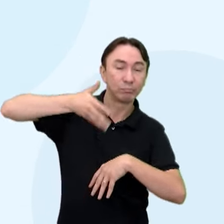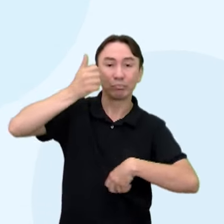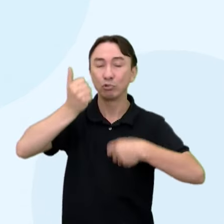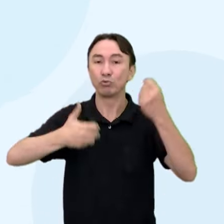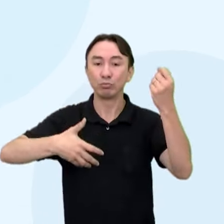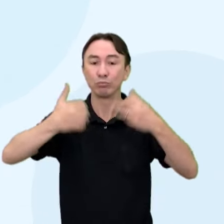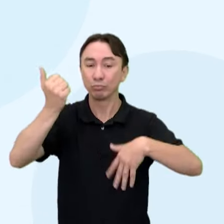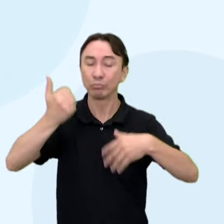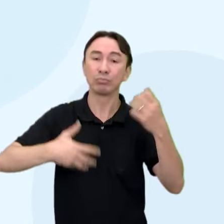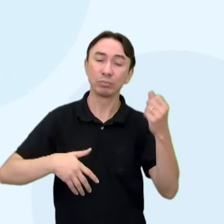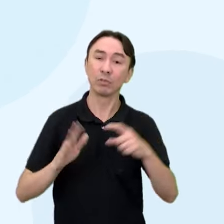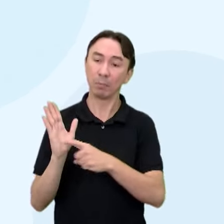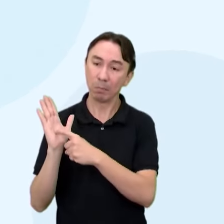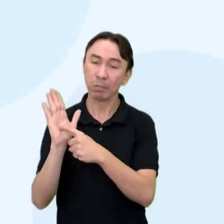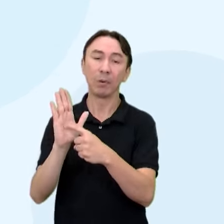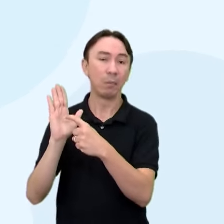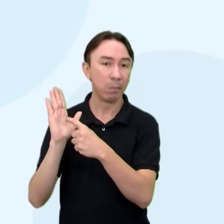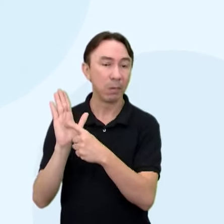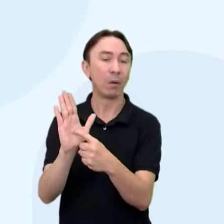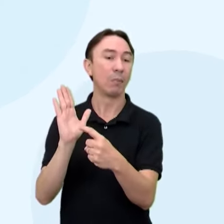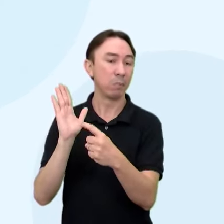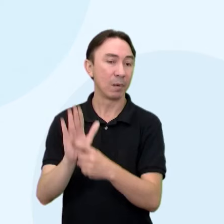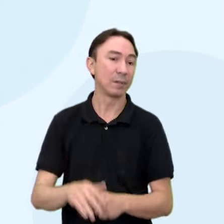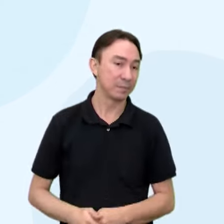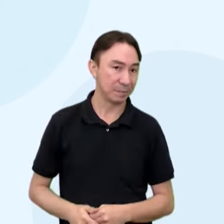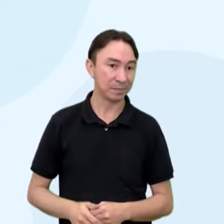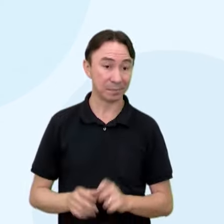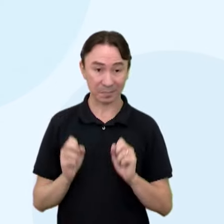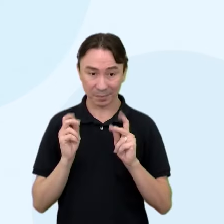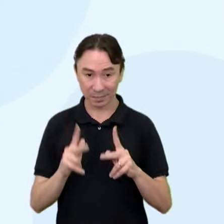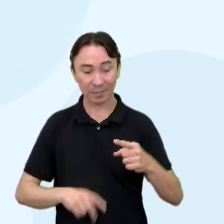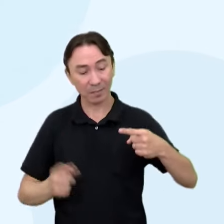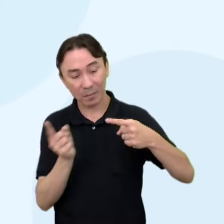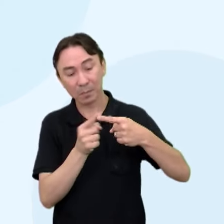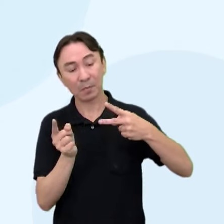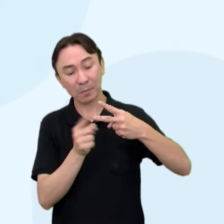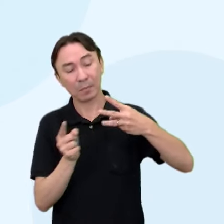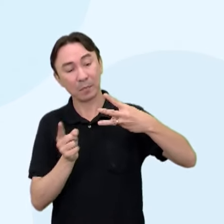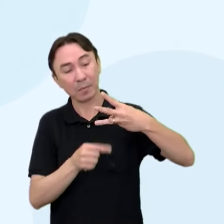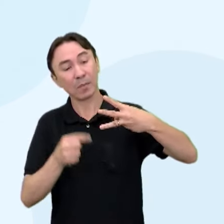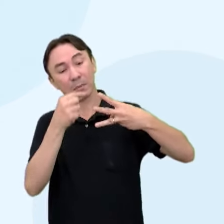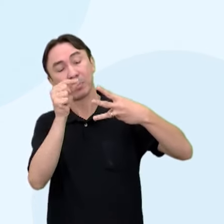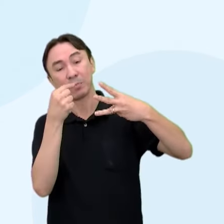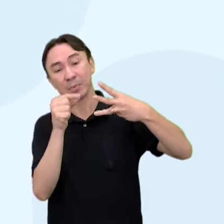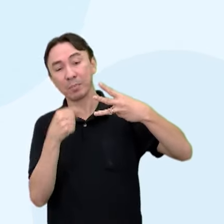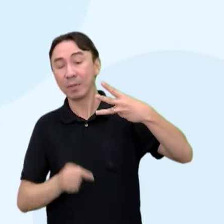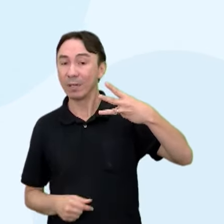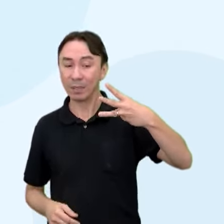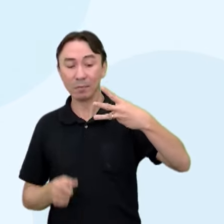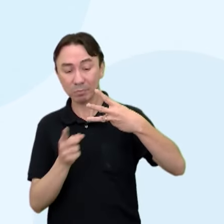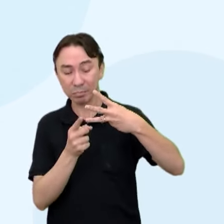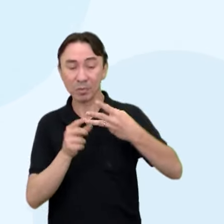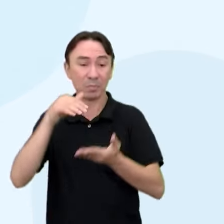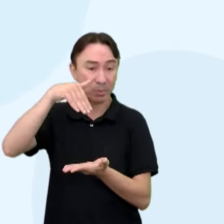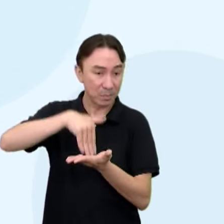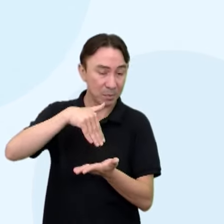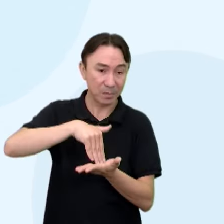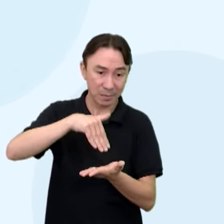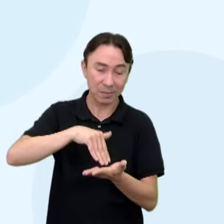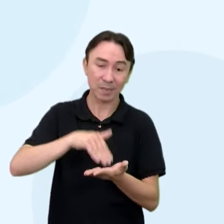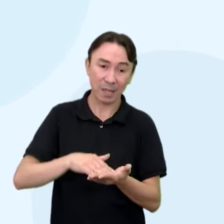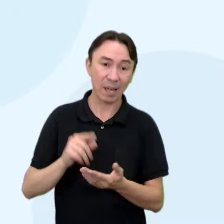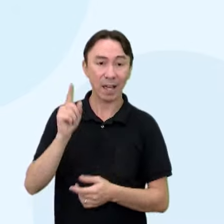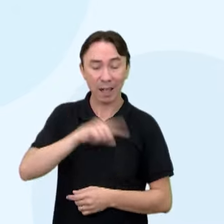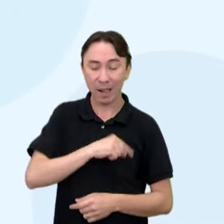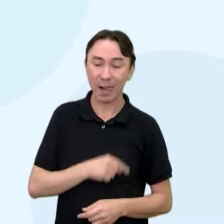aí a pesquisa, faz aí a mão na massa e depois vocês podem apresentar esse trabalho aí que iniciou com uma pesquisa e